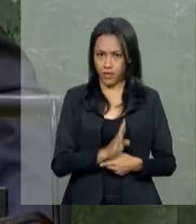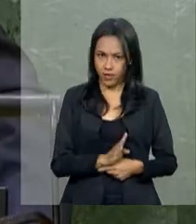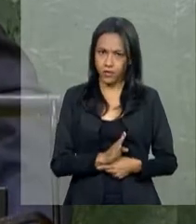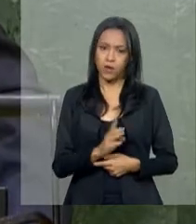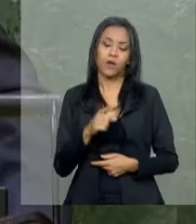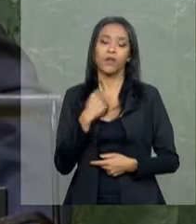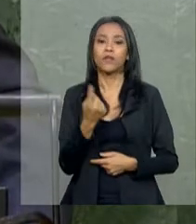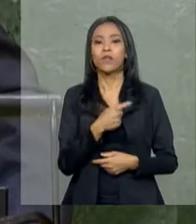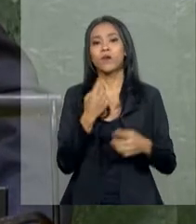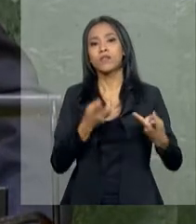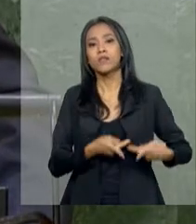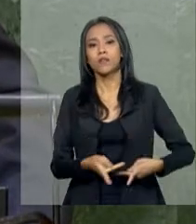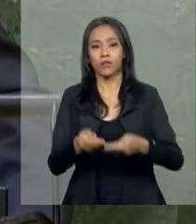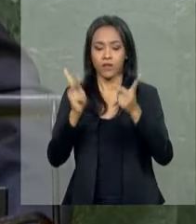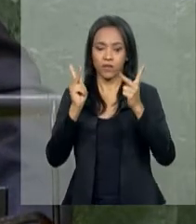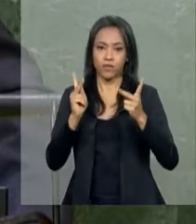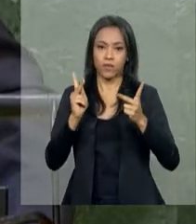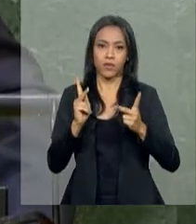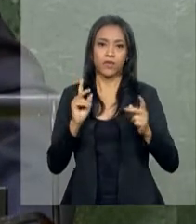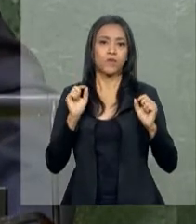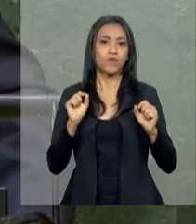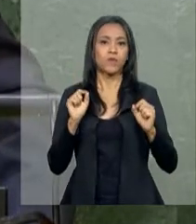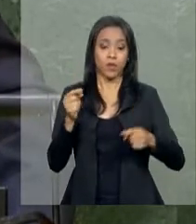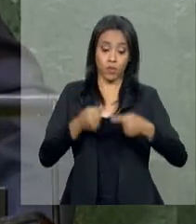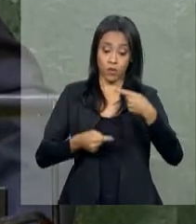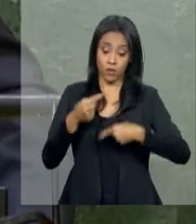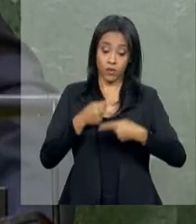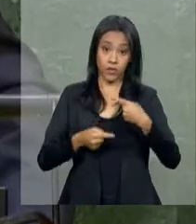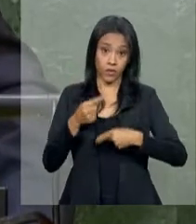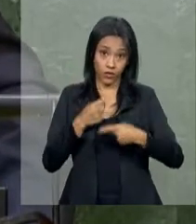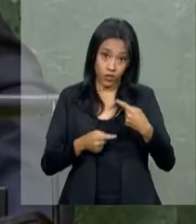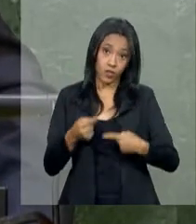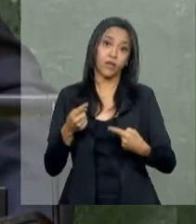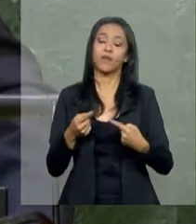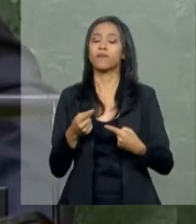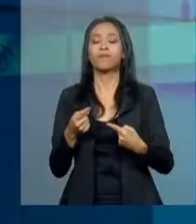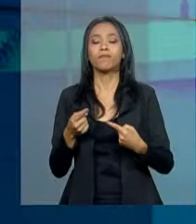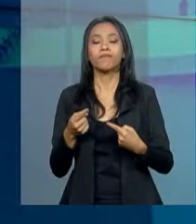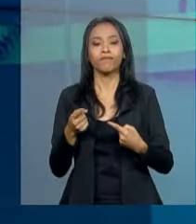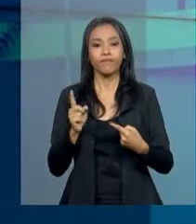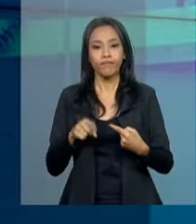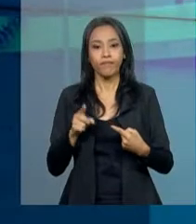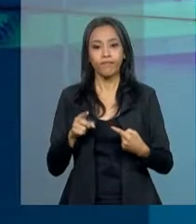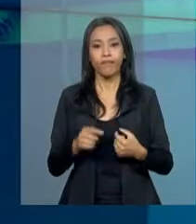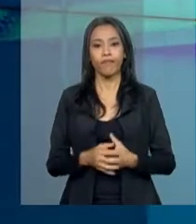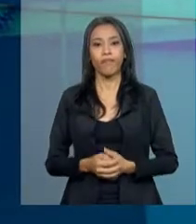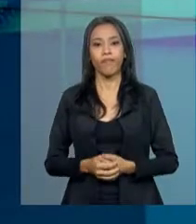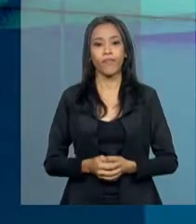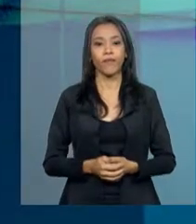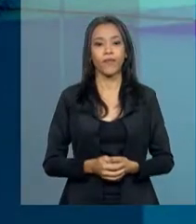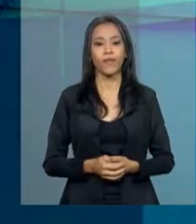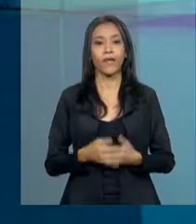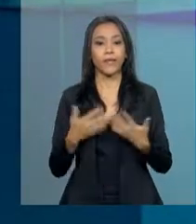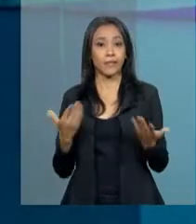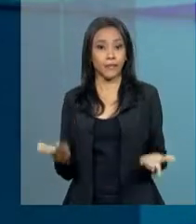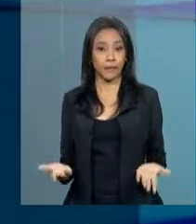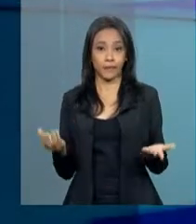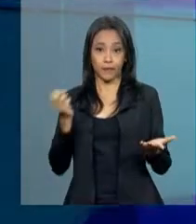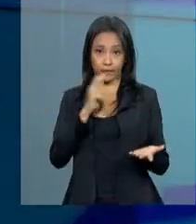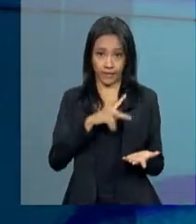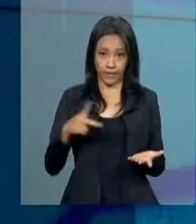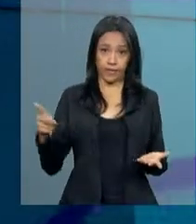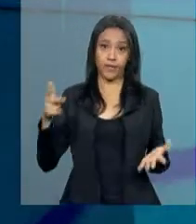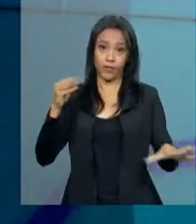Levamos adiante uma política externa universalista. O presidente reiterou